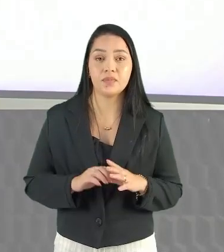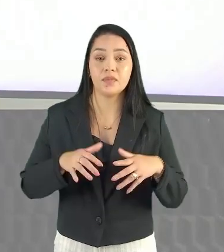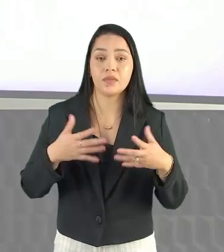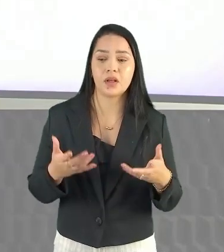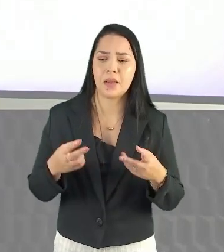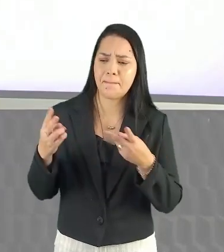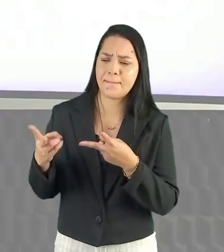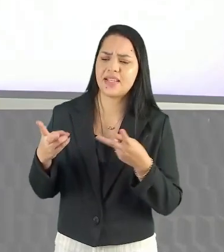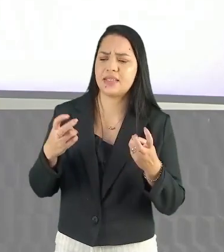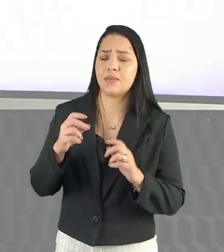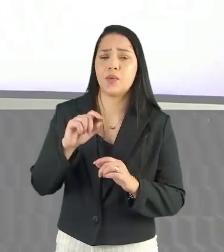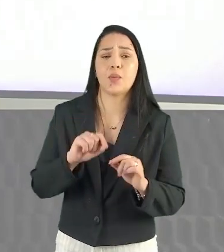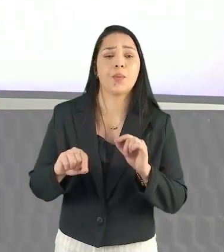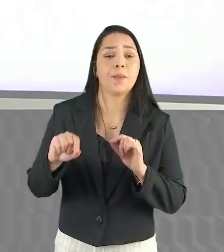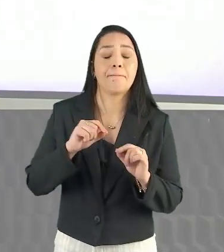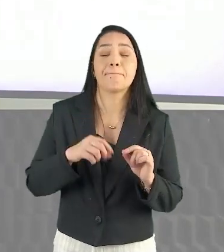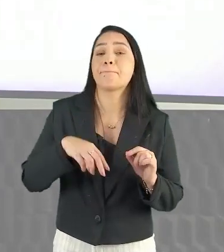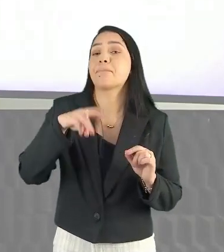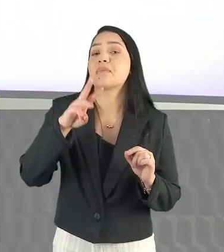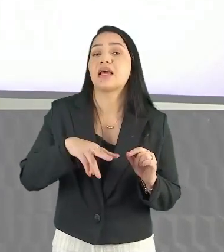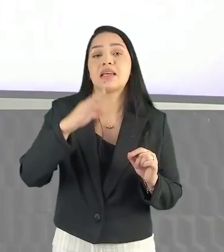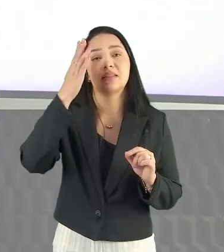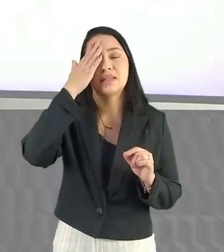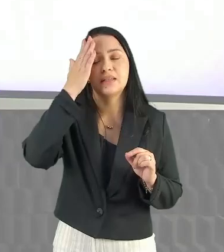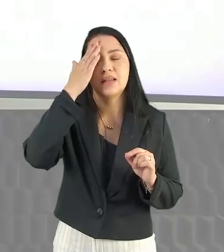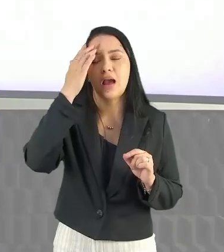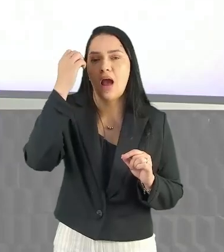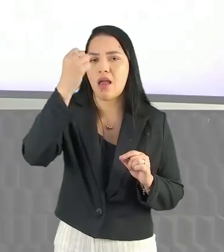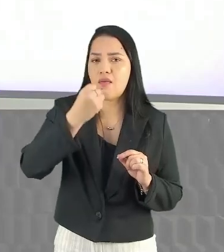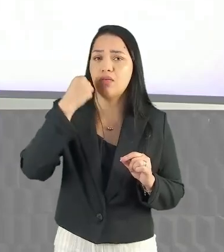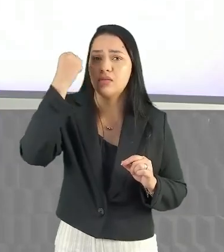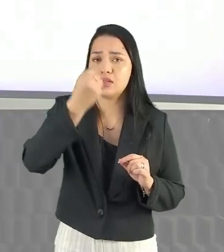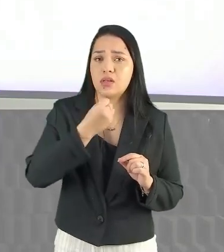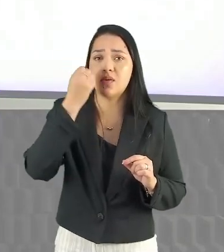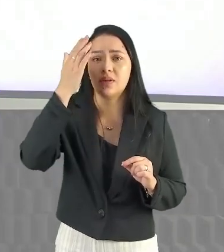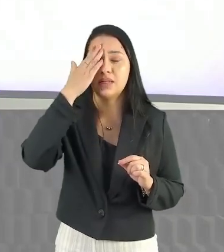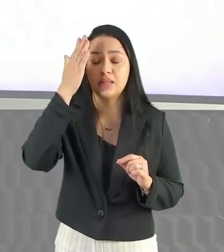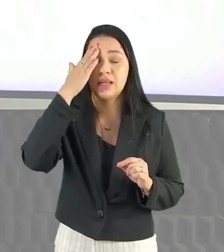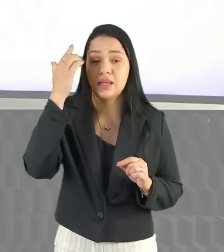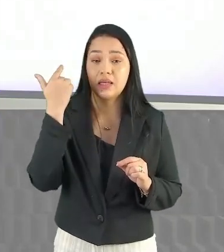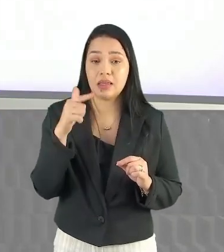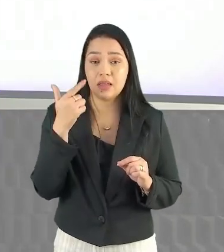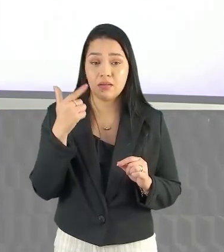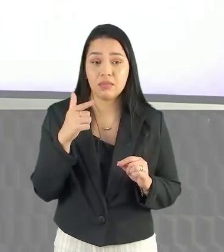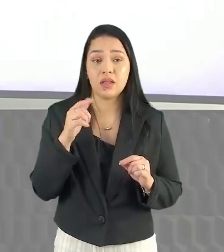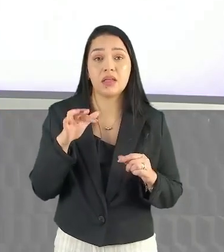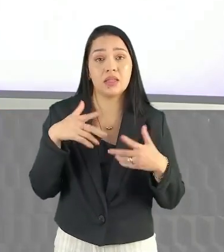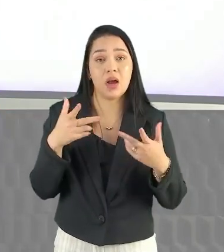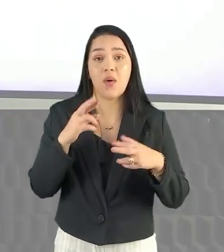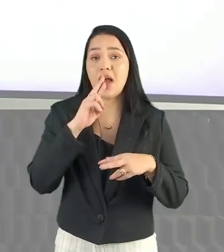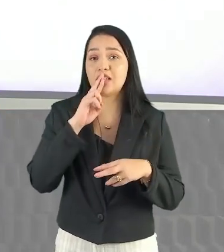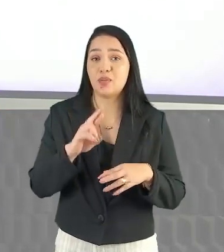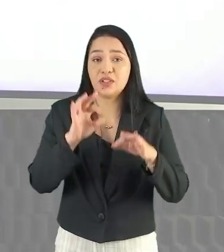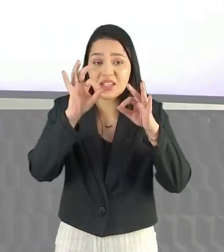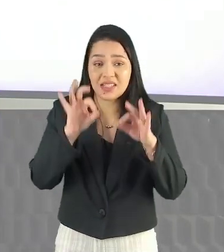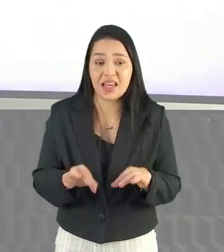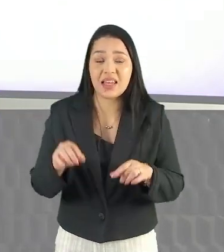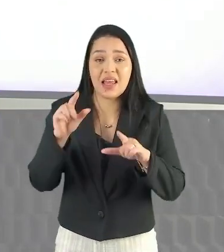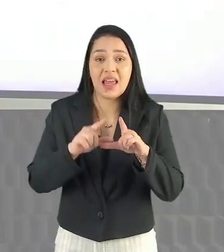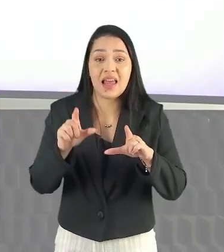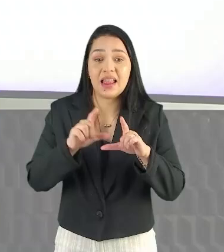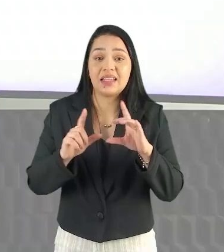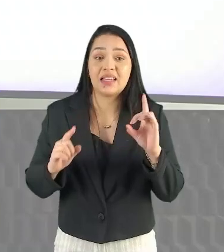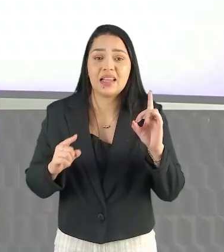gente, olha só, né? Quem vai entender um pouco sobre a Revolução Russa vai entender que não tem muito a ver. Então, a resposta certa, gente, é a letra